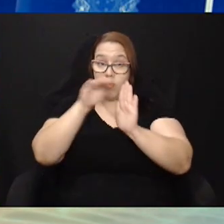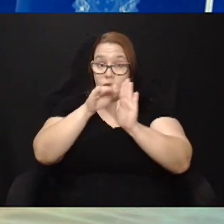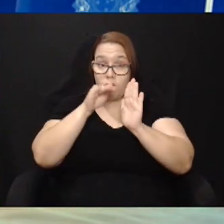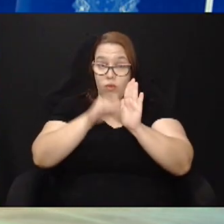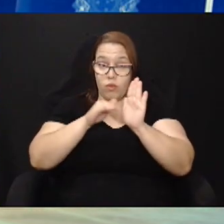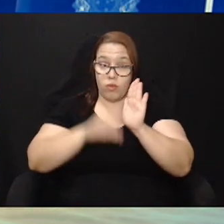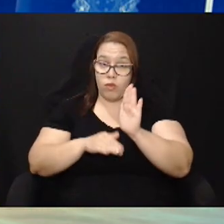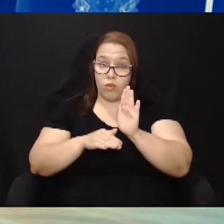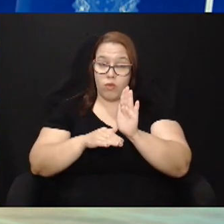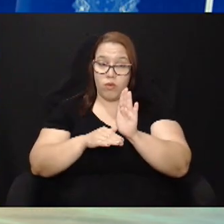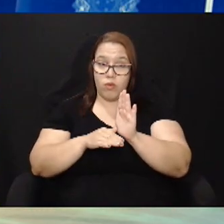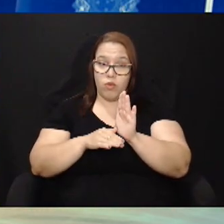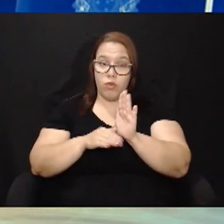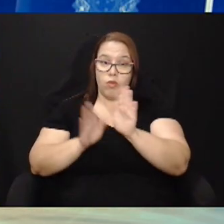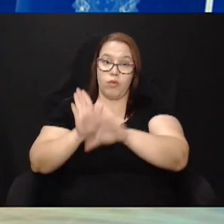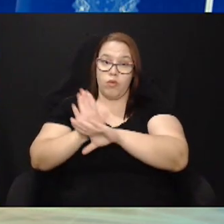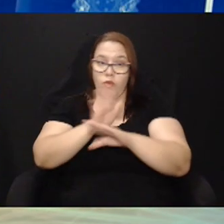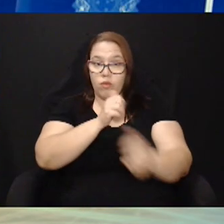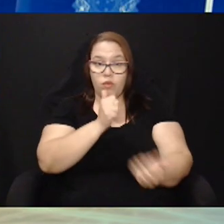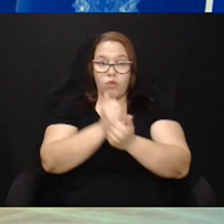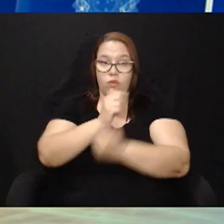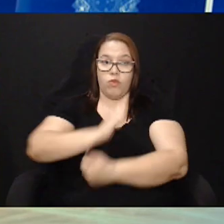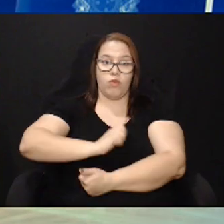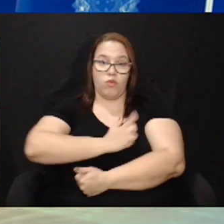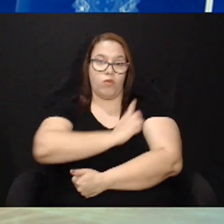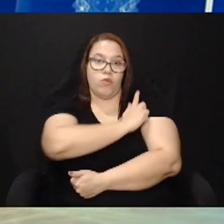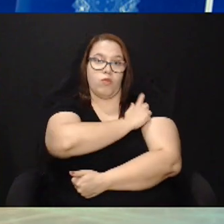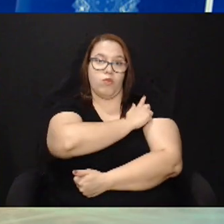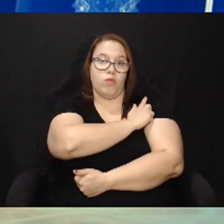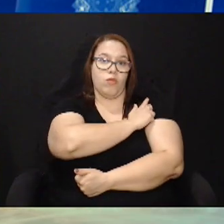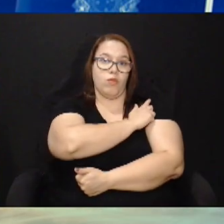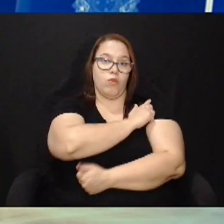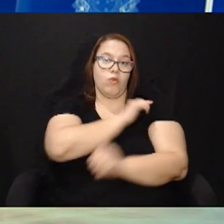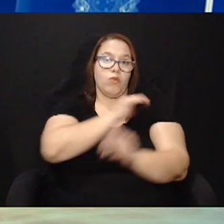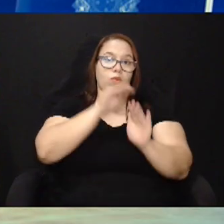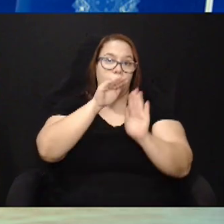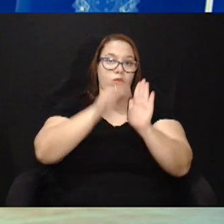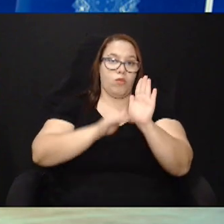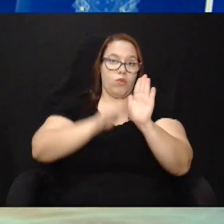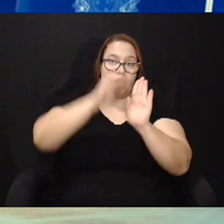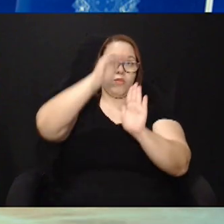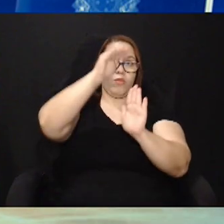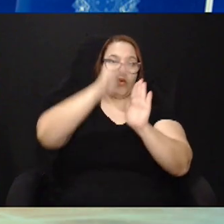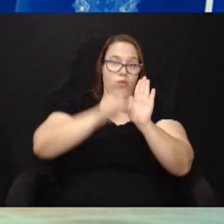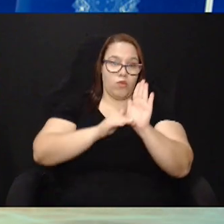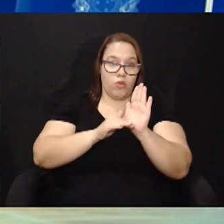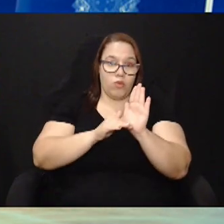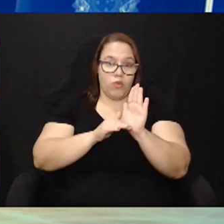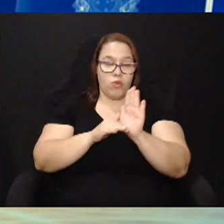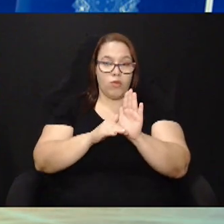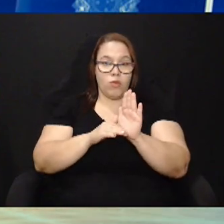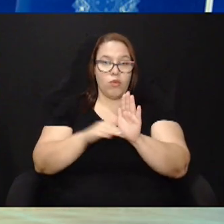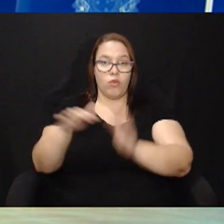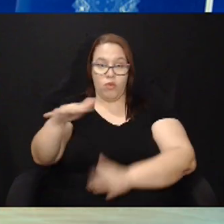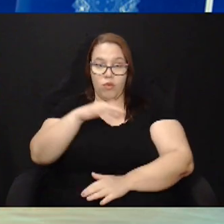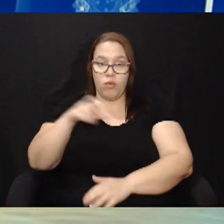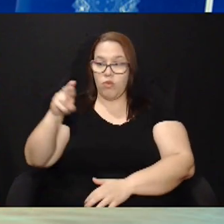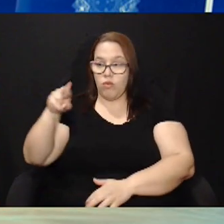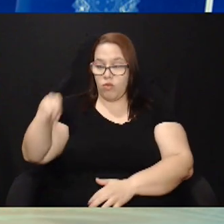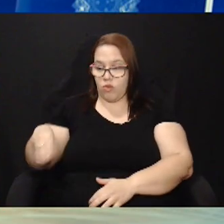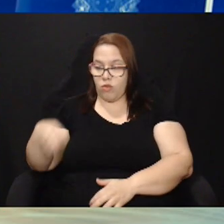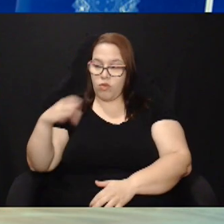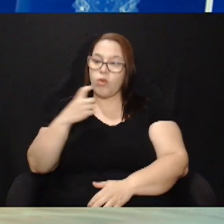Garçom. Gerente. Montador de andaime. Esta vaga é para a região metropolitana de